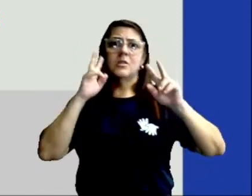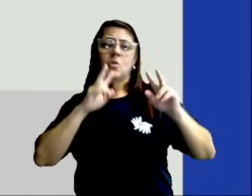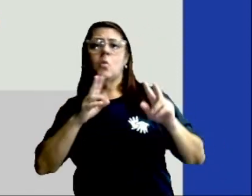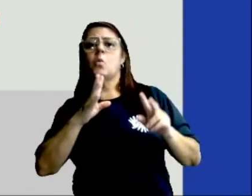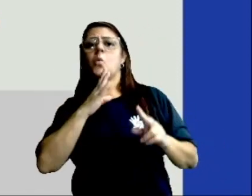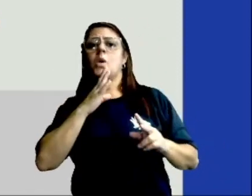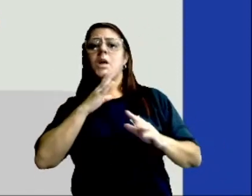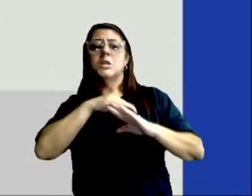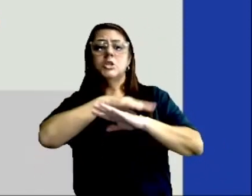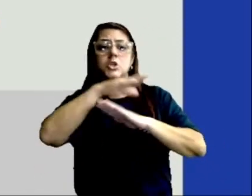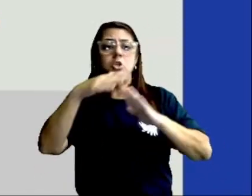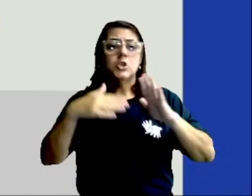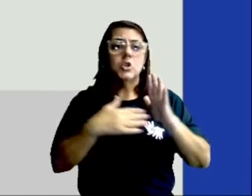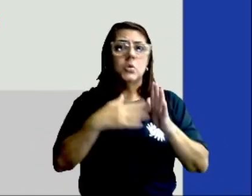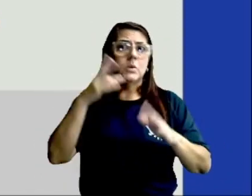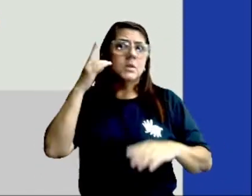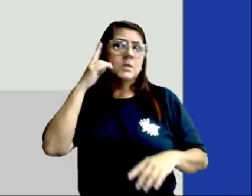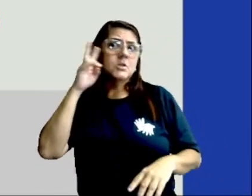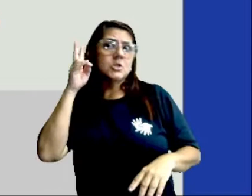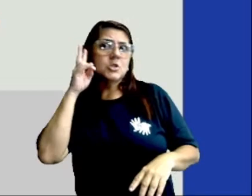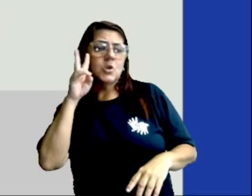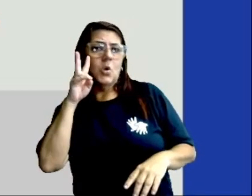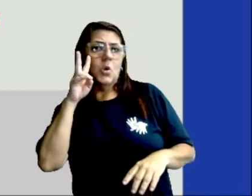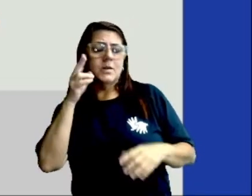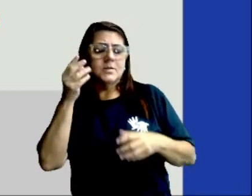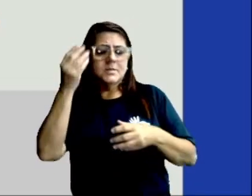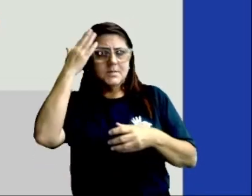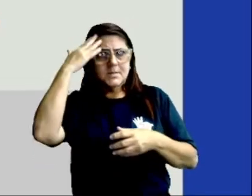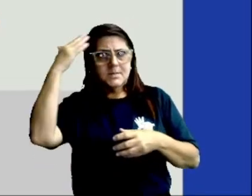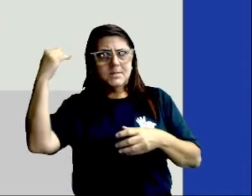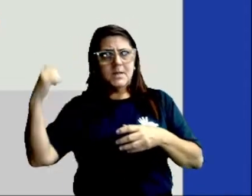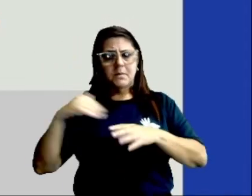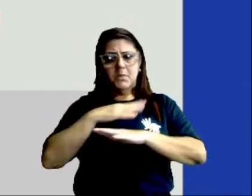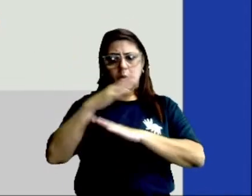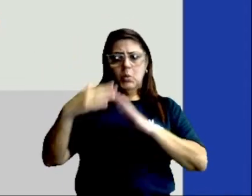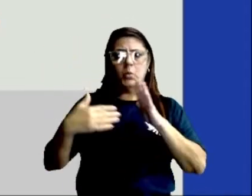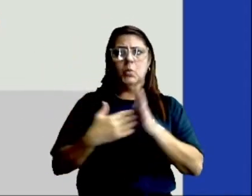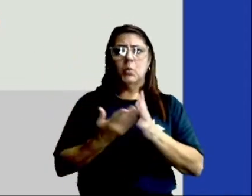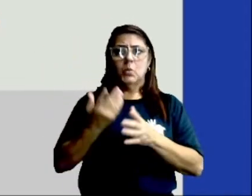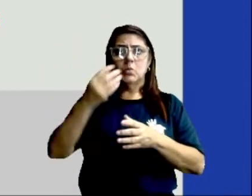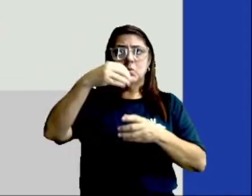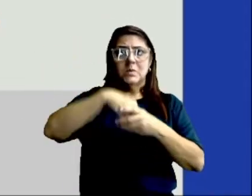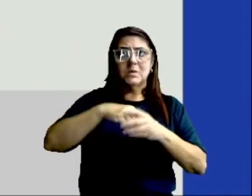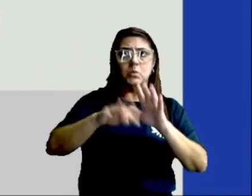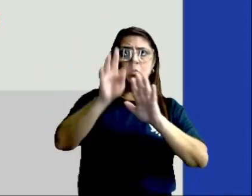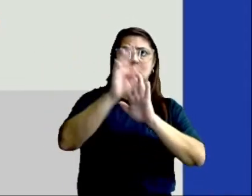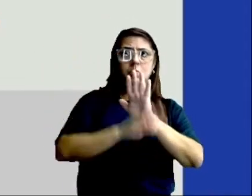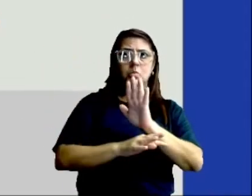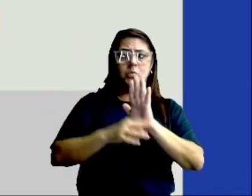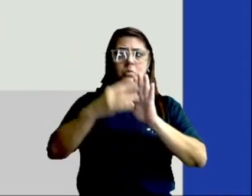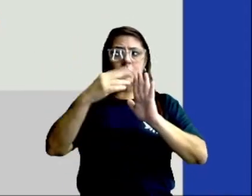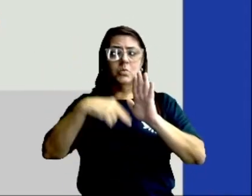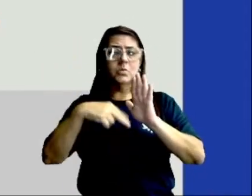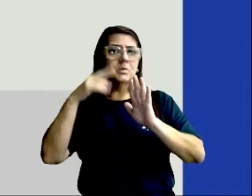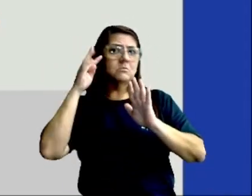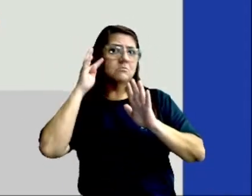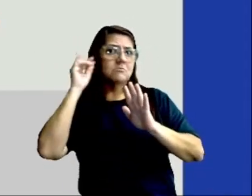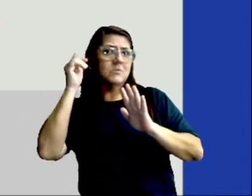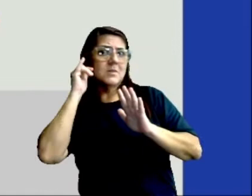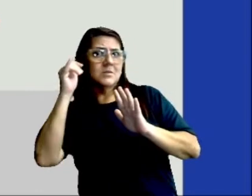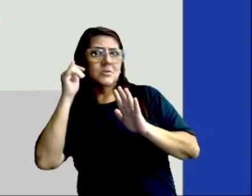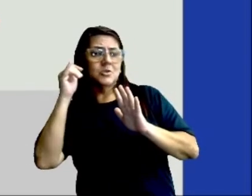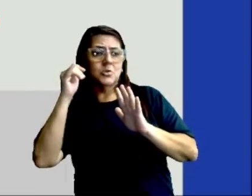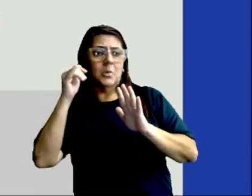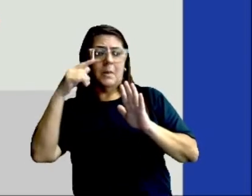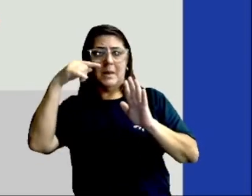a história, ou seja, está por dentro de todos os acontecimentos, porém não participa da história. Ele não